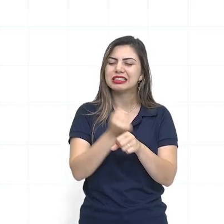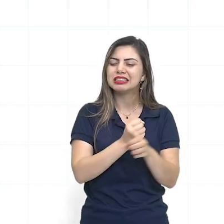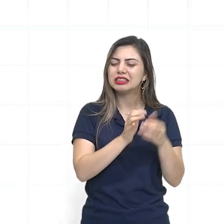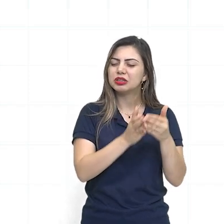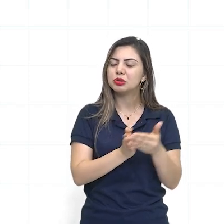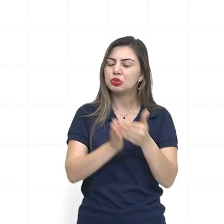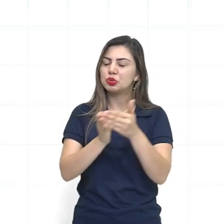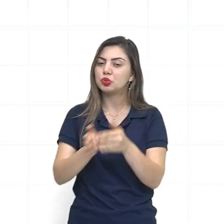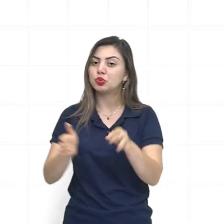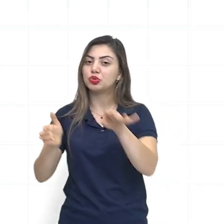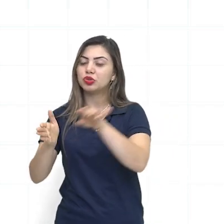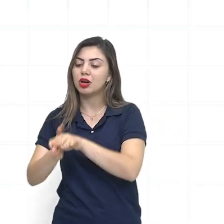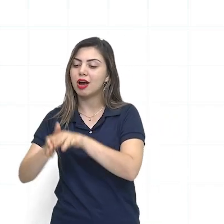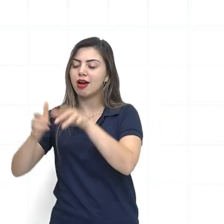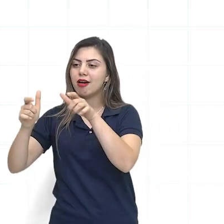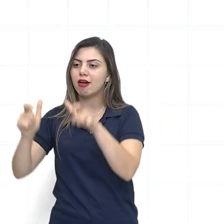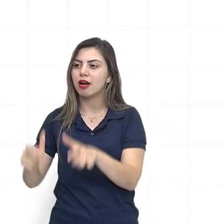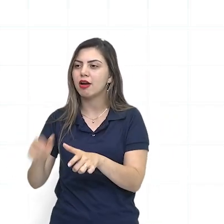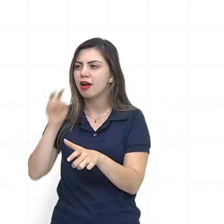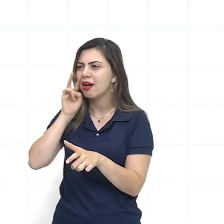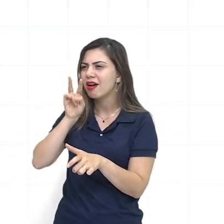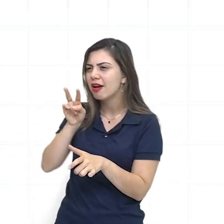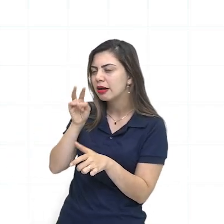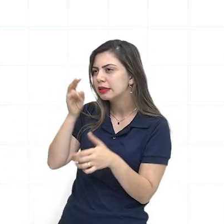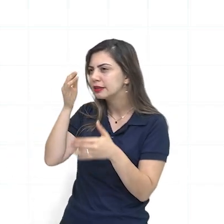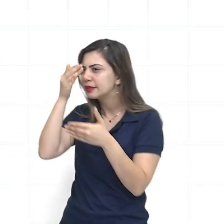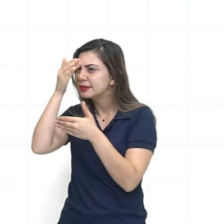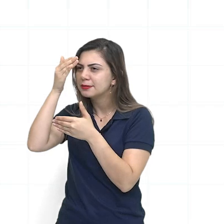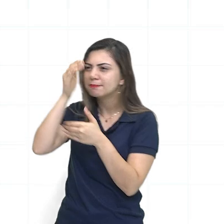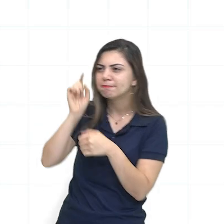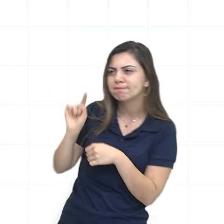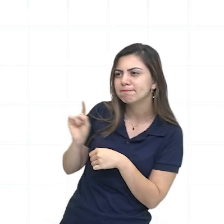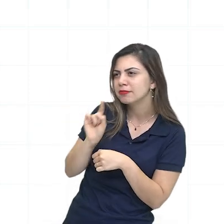no mar. Disfarçado, viu sua casa tomada por homens